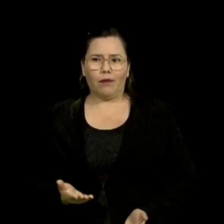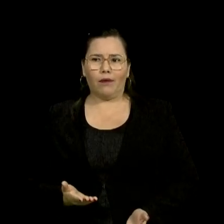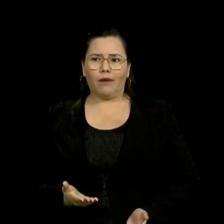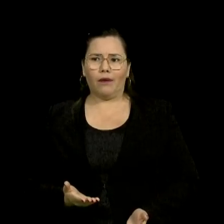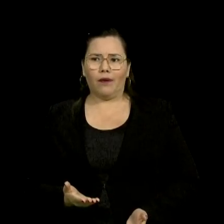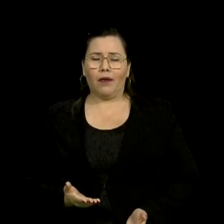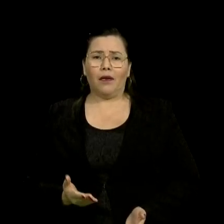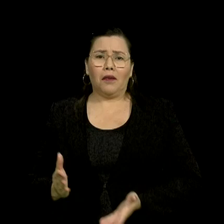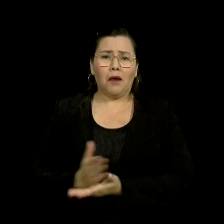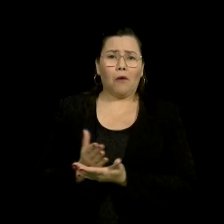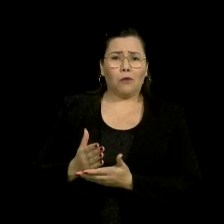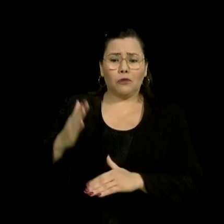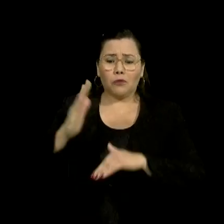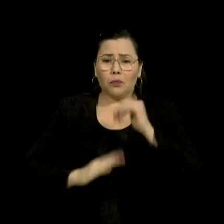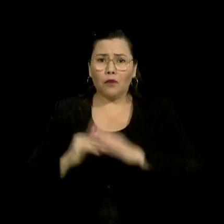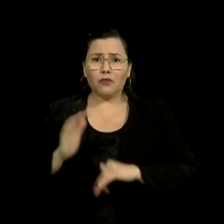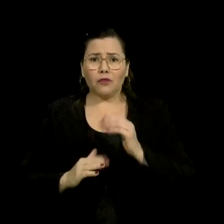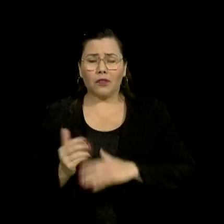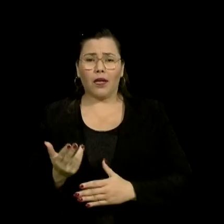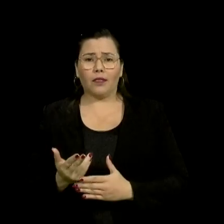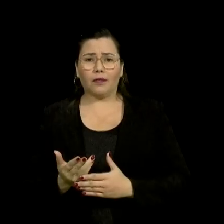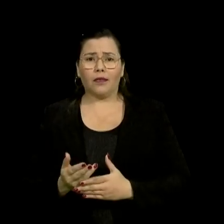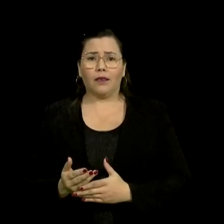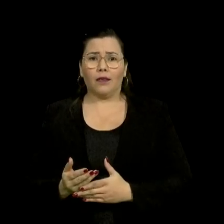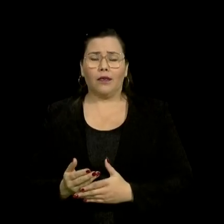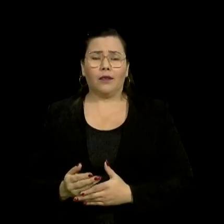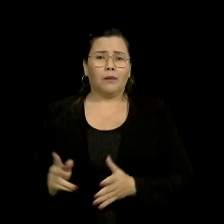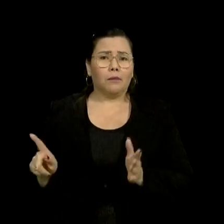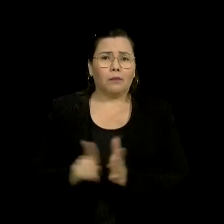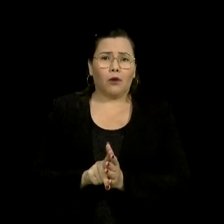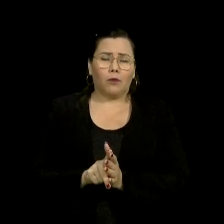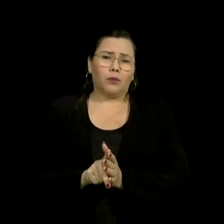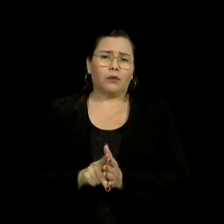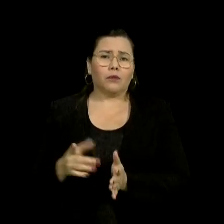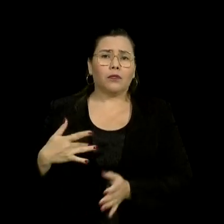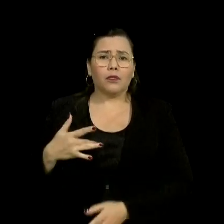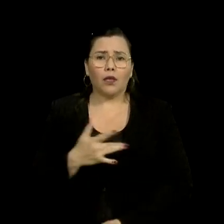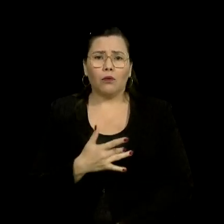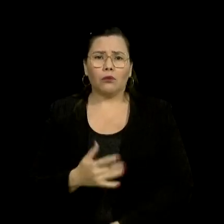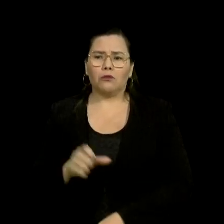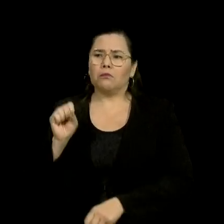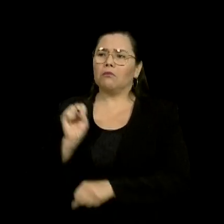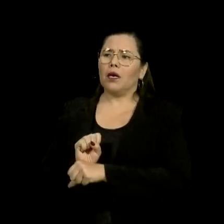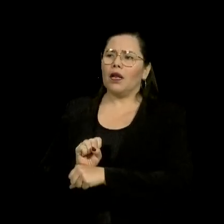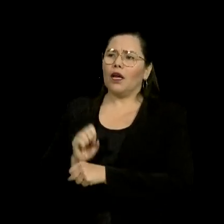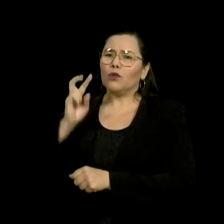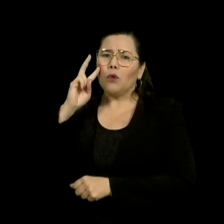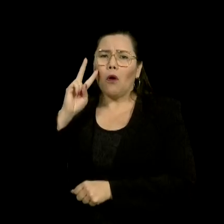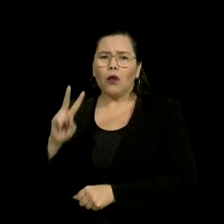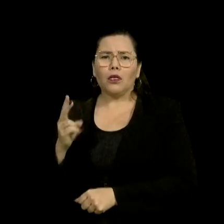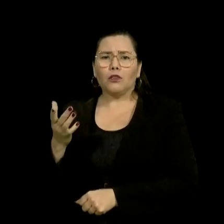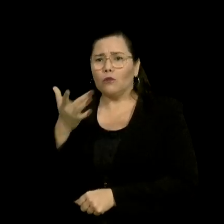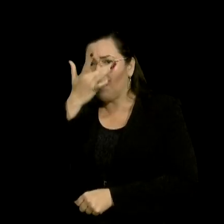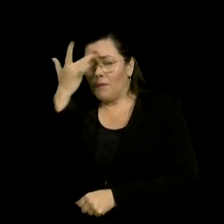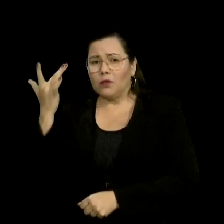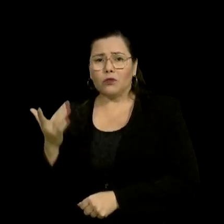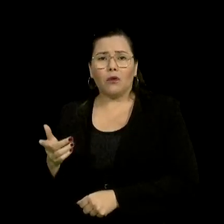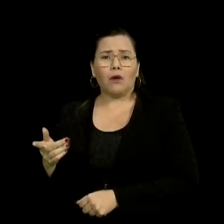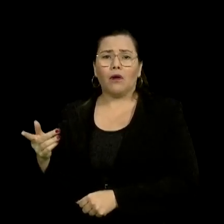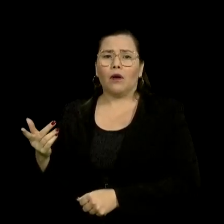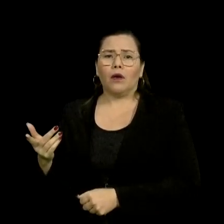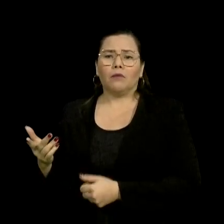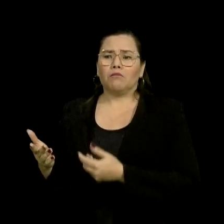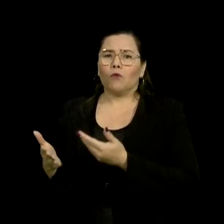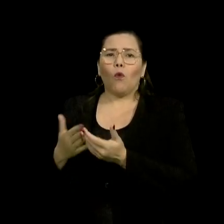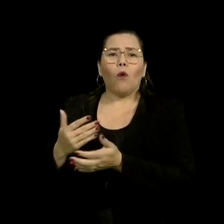Então, assim, não tem como a gente dizer que o atendimento está sendo prestado de maneira adequada. Primeiro que ele demora